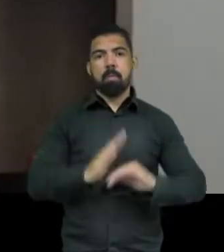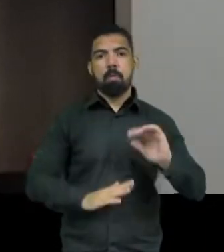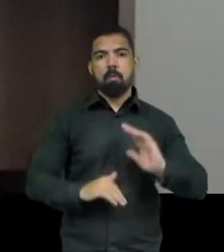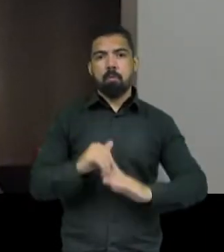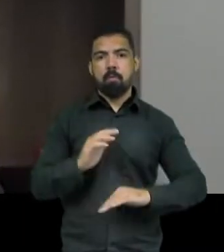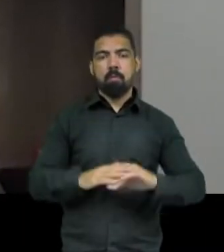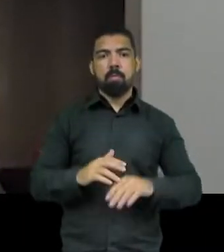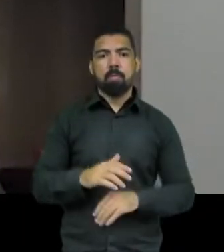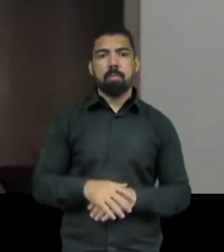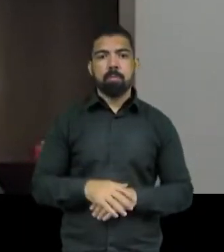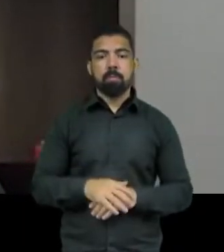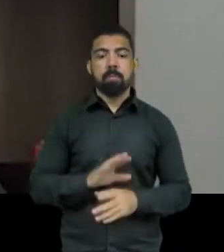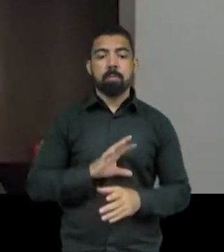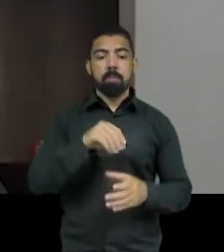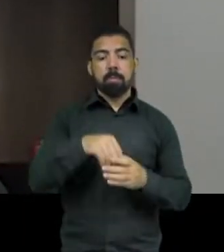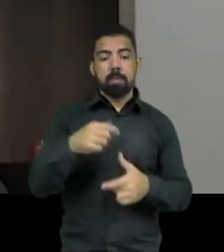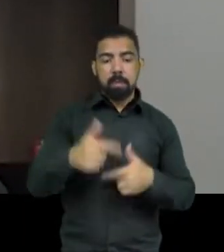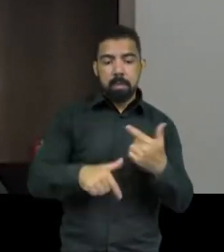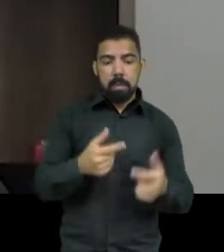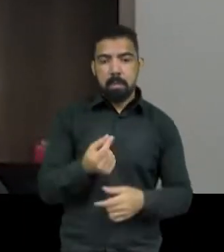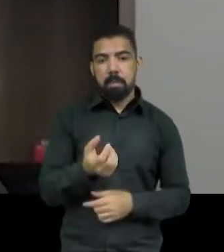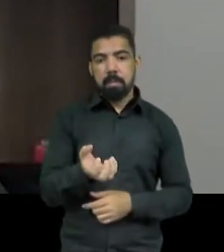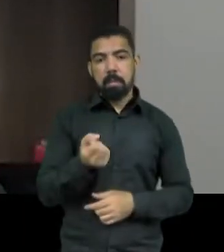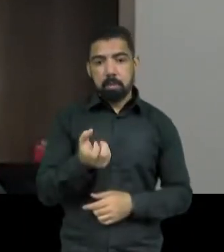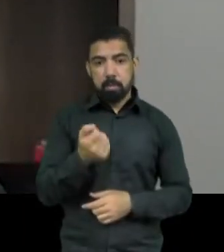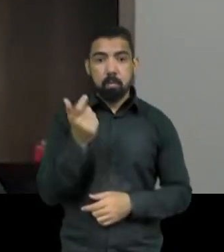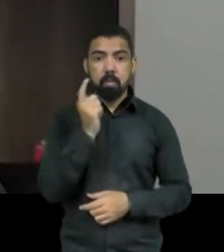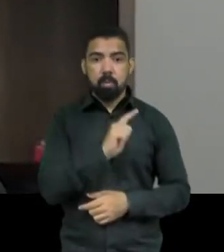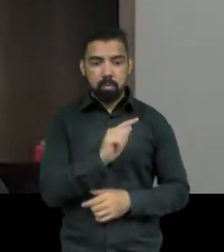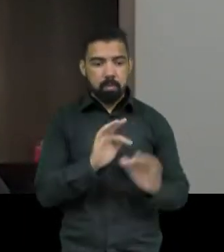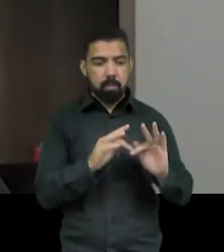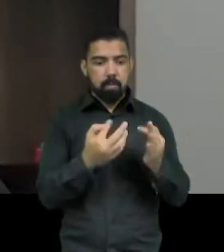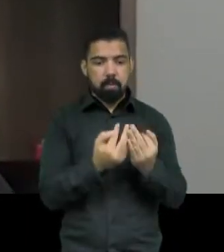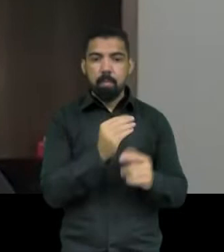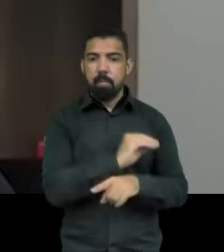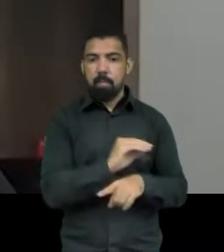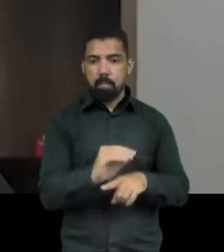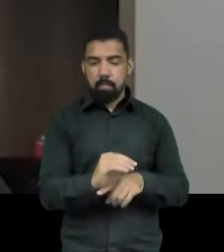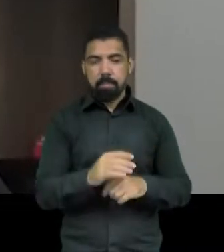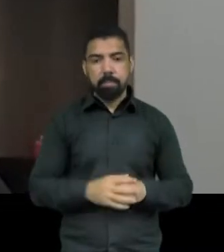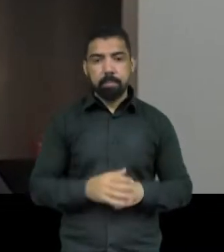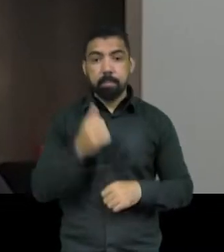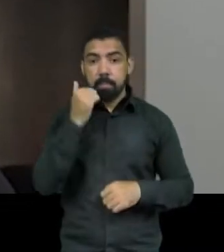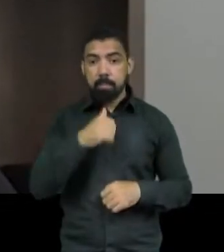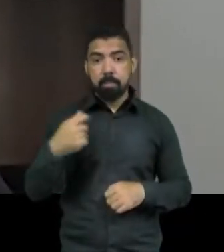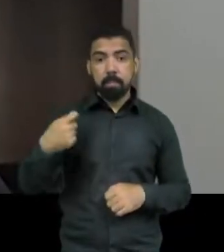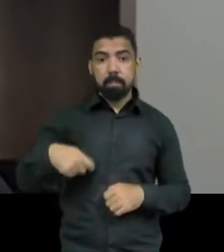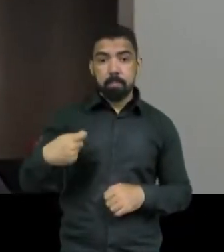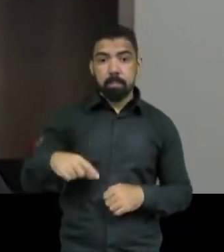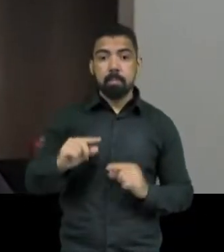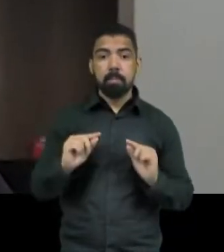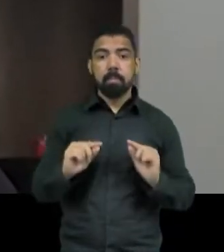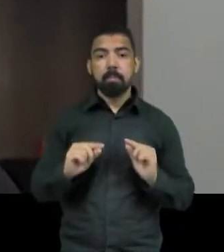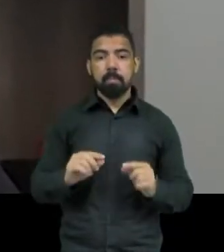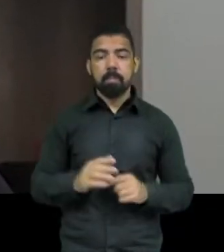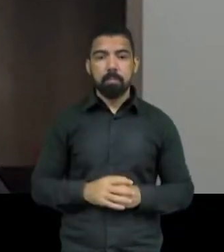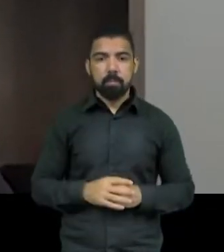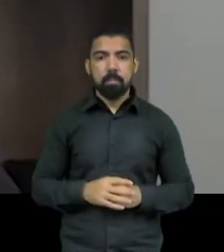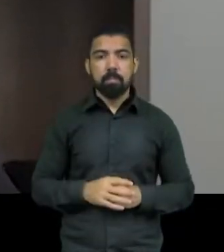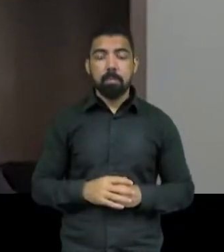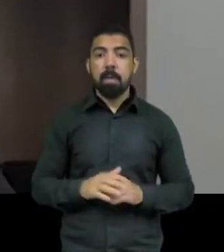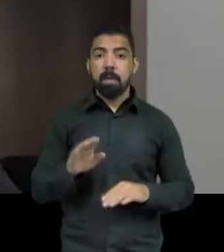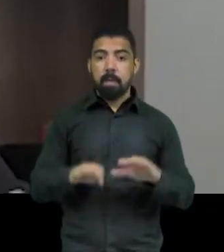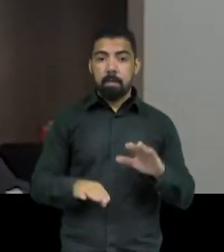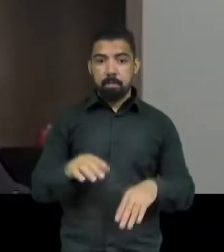uma ocupação, algo que traga um ganho suficiente para manter a sua família. A mulher precisa dar conta, muitas vezes,